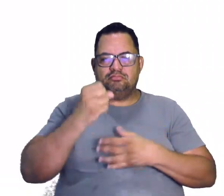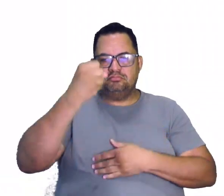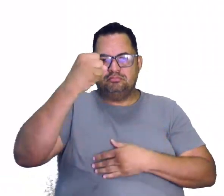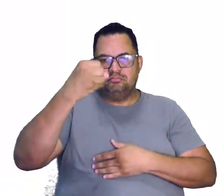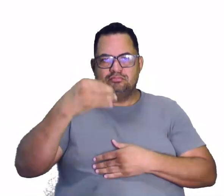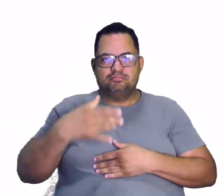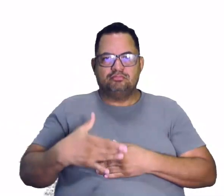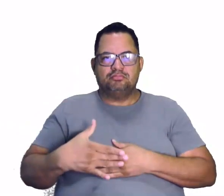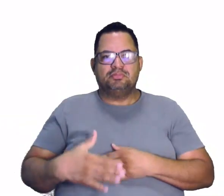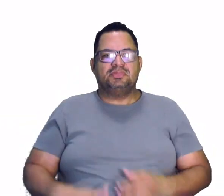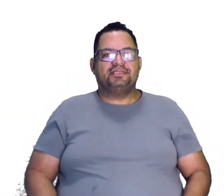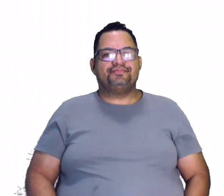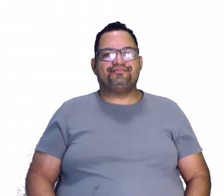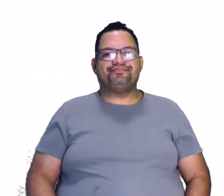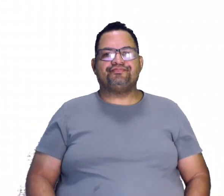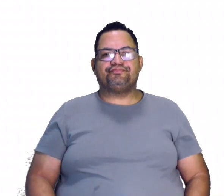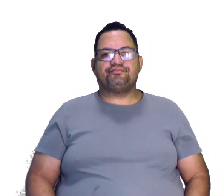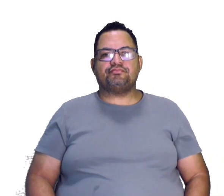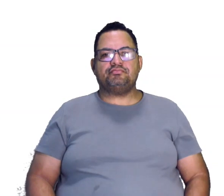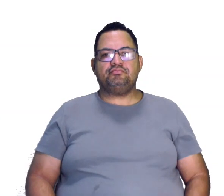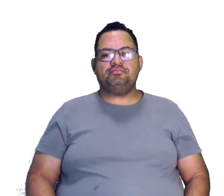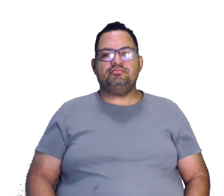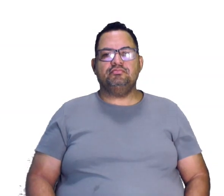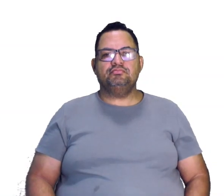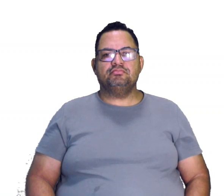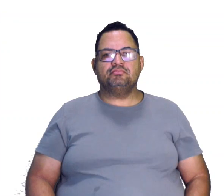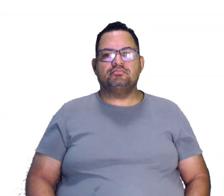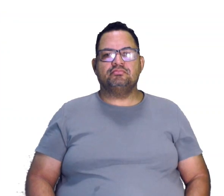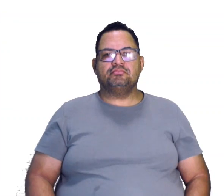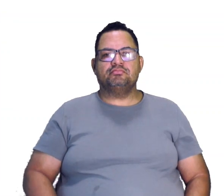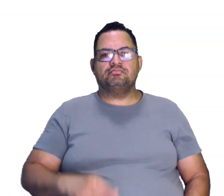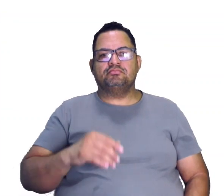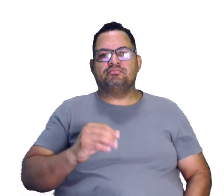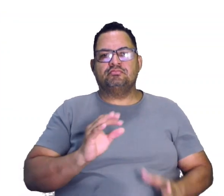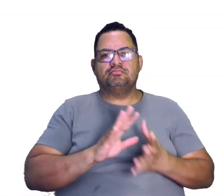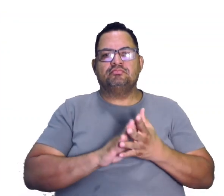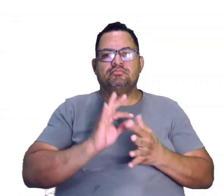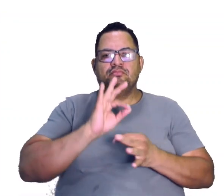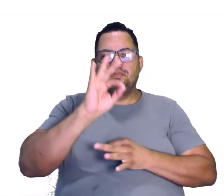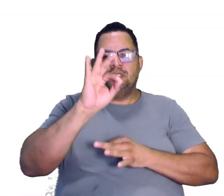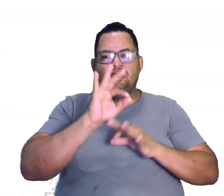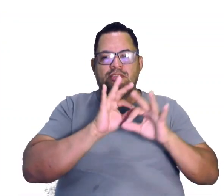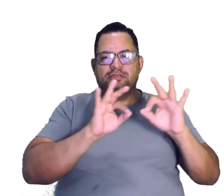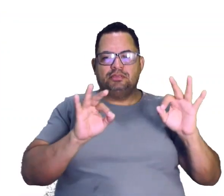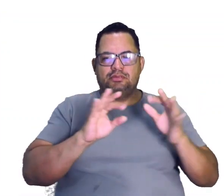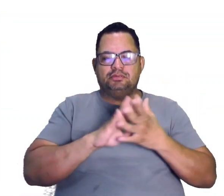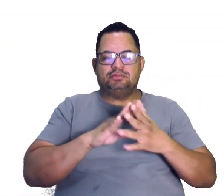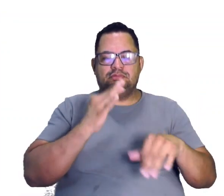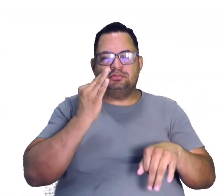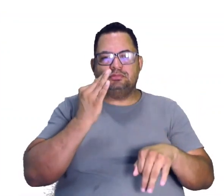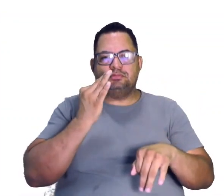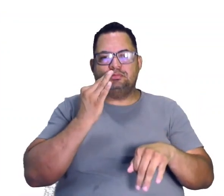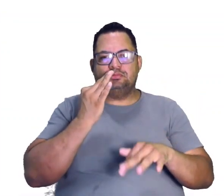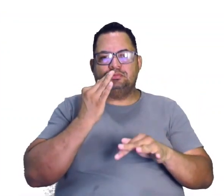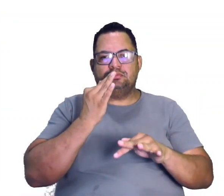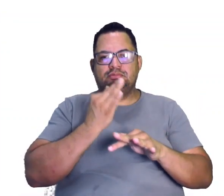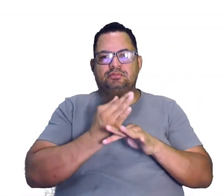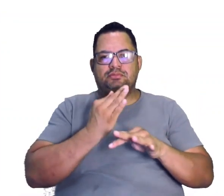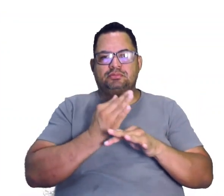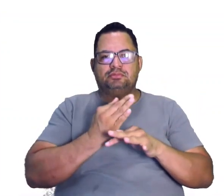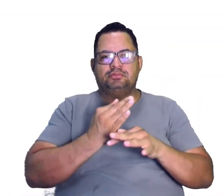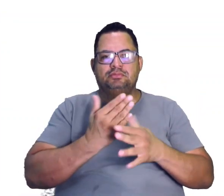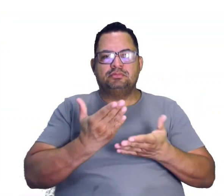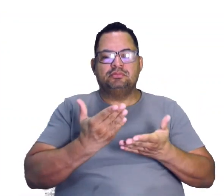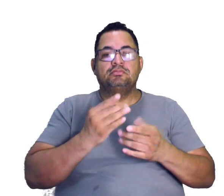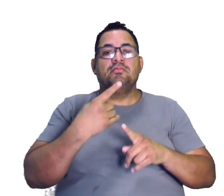falando, tá? Com relação a grandezas físicas, olha aí, porém aplicados na química, né?